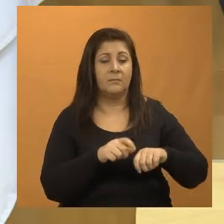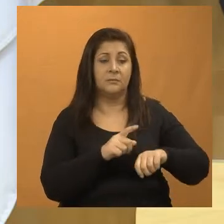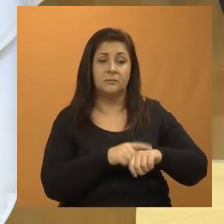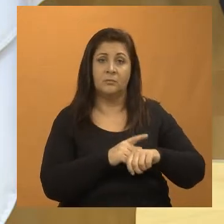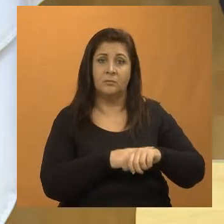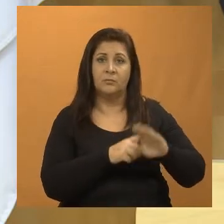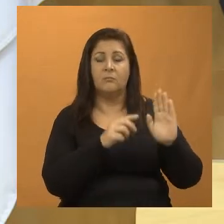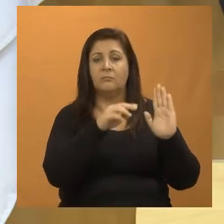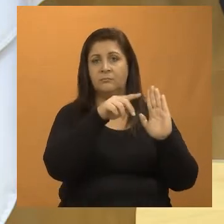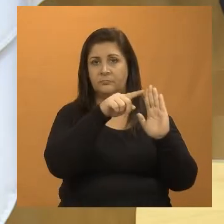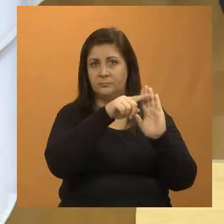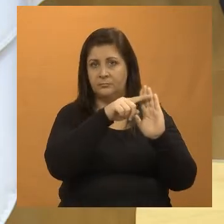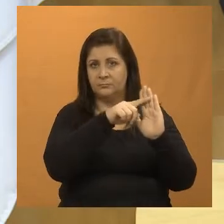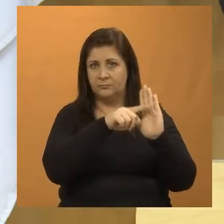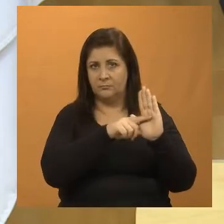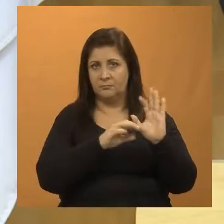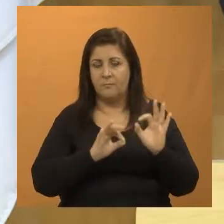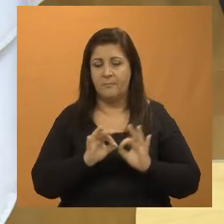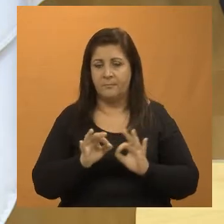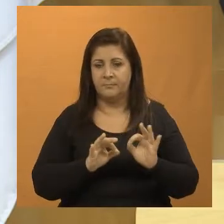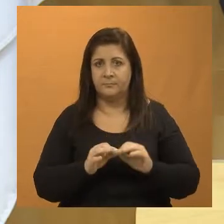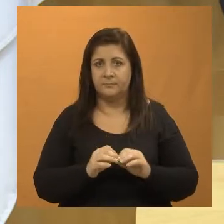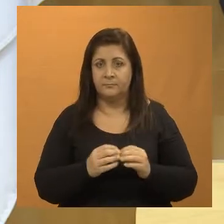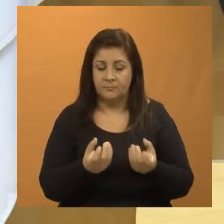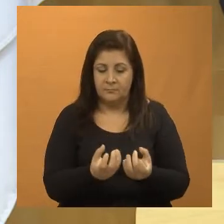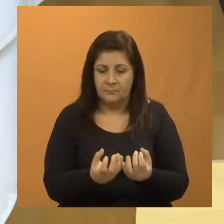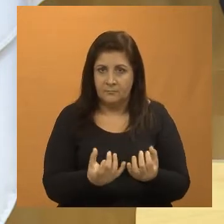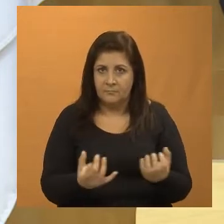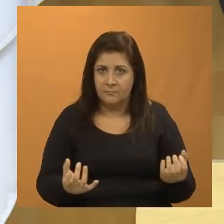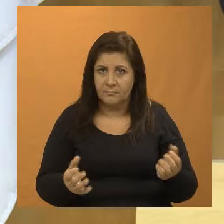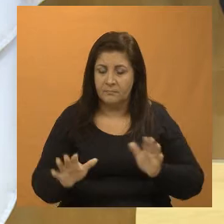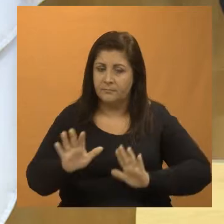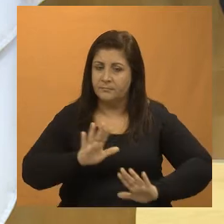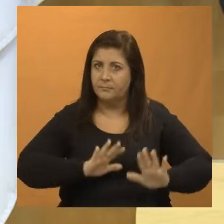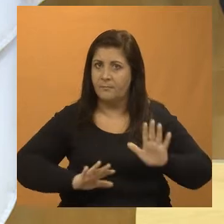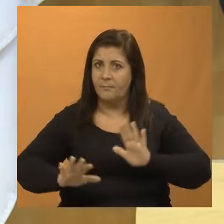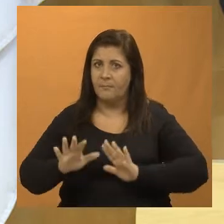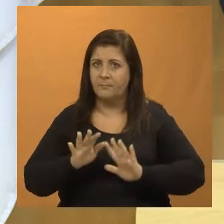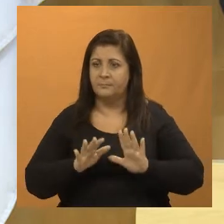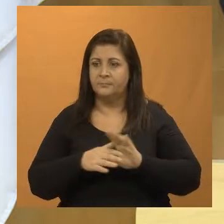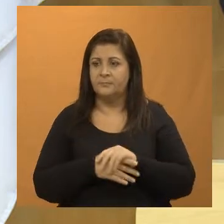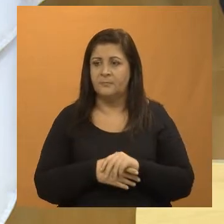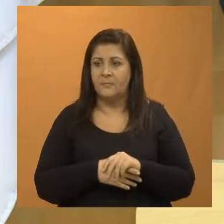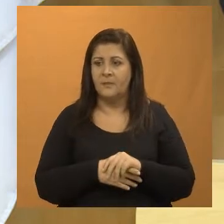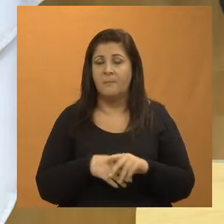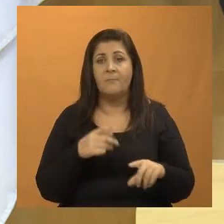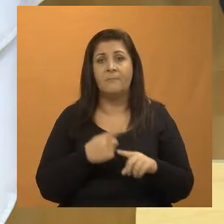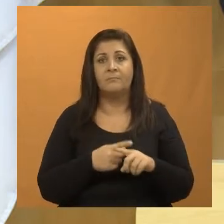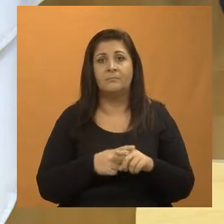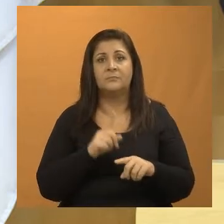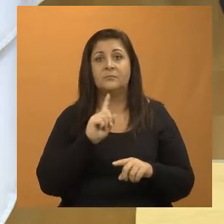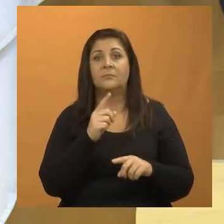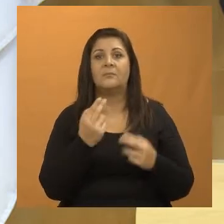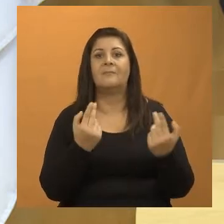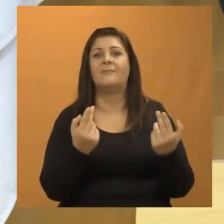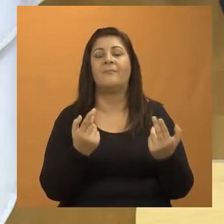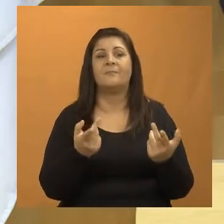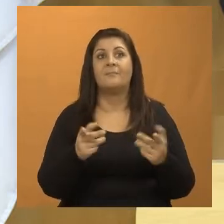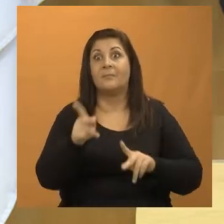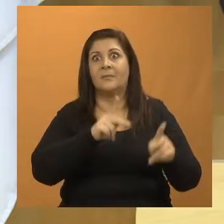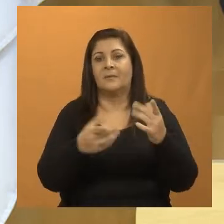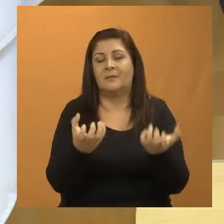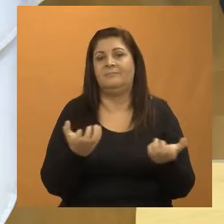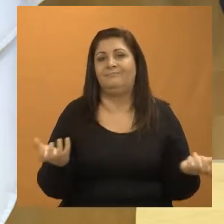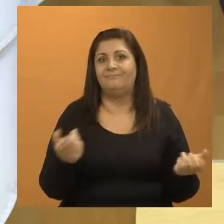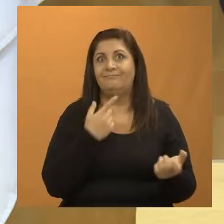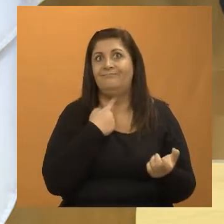de tratamento e cura da grama, que muitas vezes não é ao mesmo tempo que a população deseja.